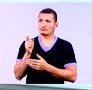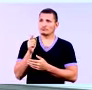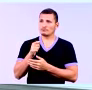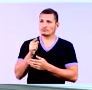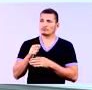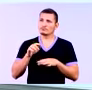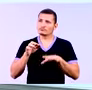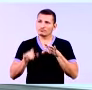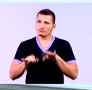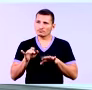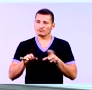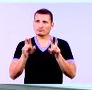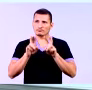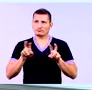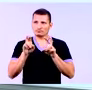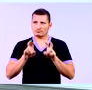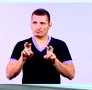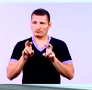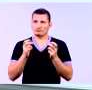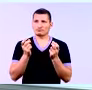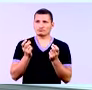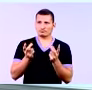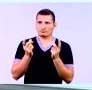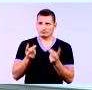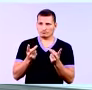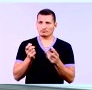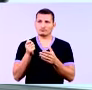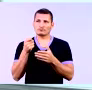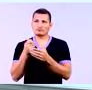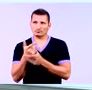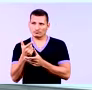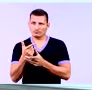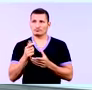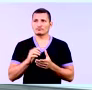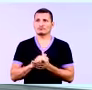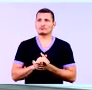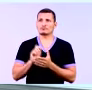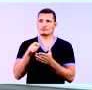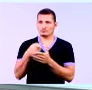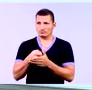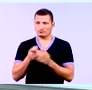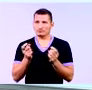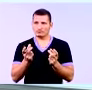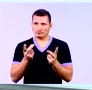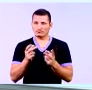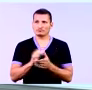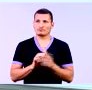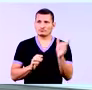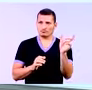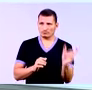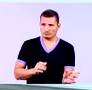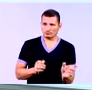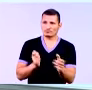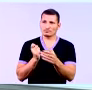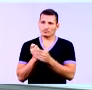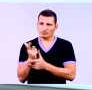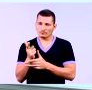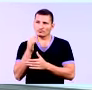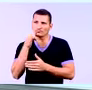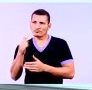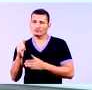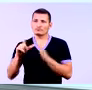essa operação, né, de compra e venda, um cliente comprando um eletrodoméstico da loja,